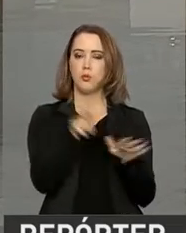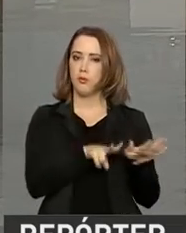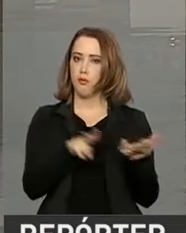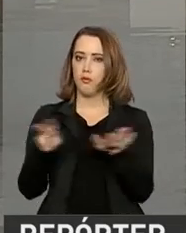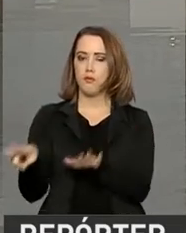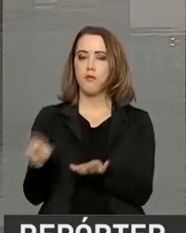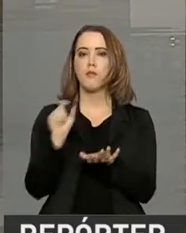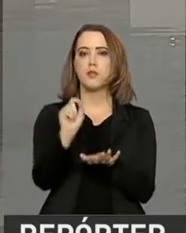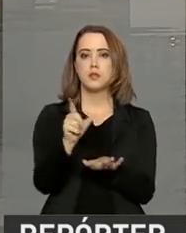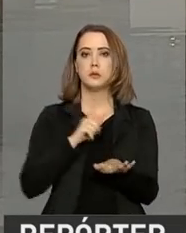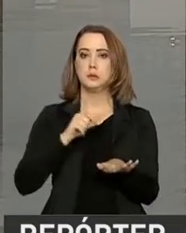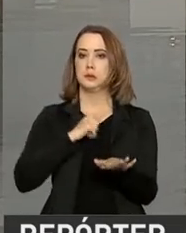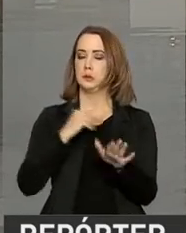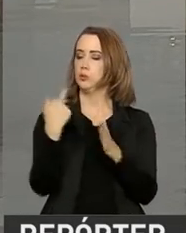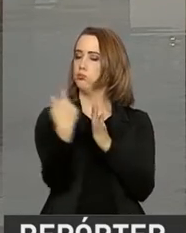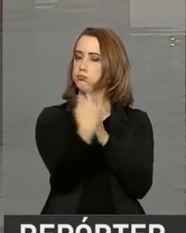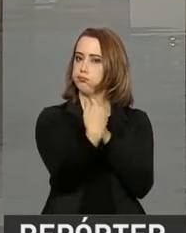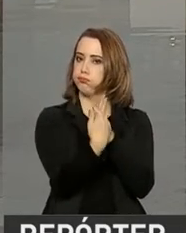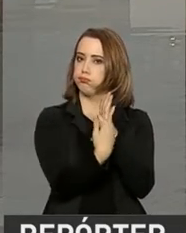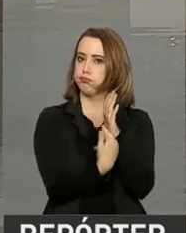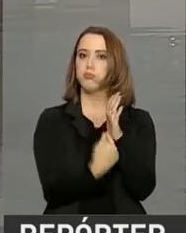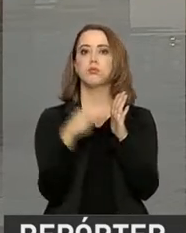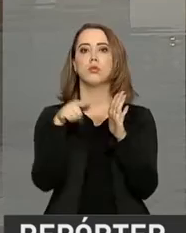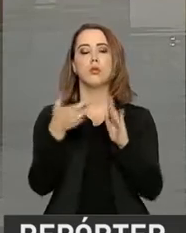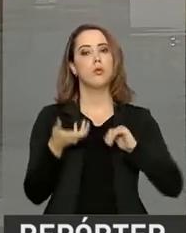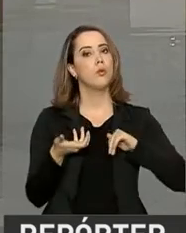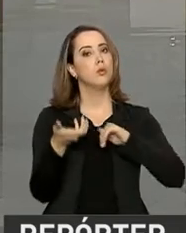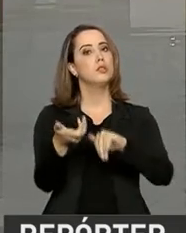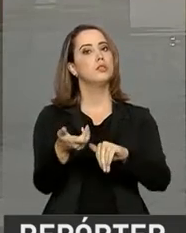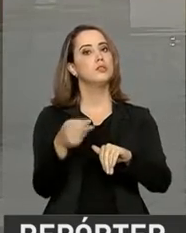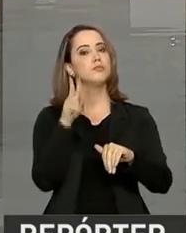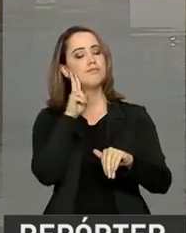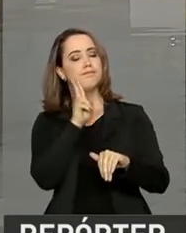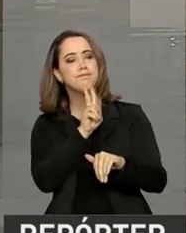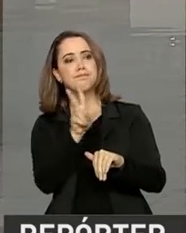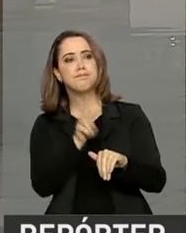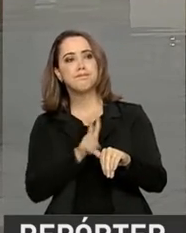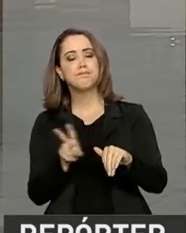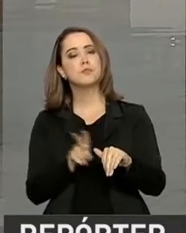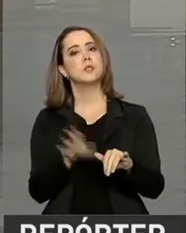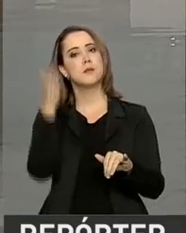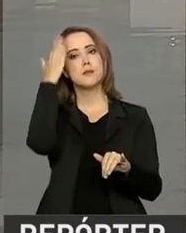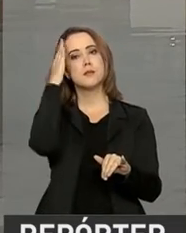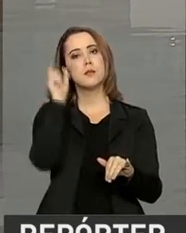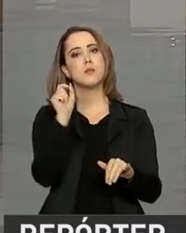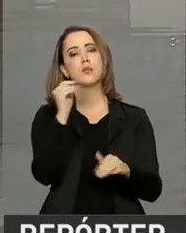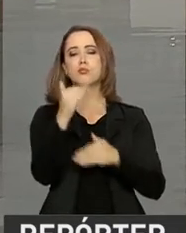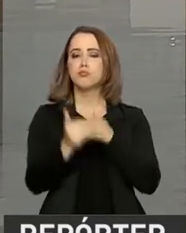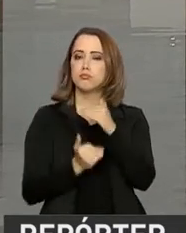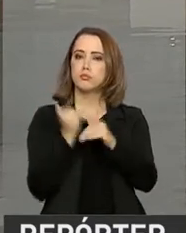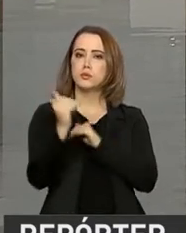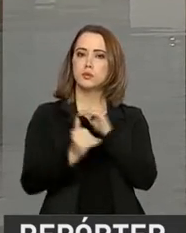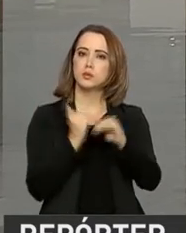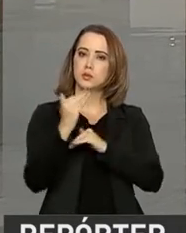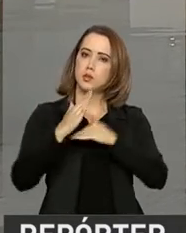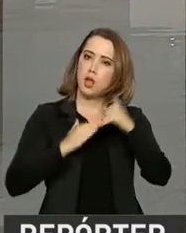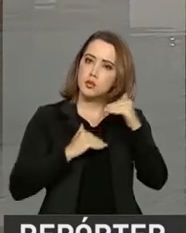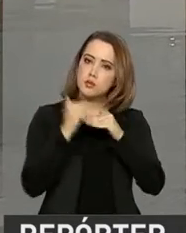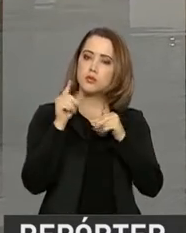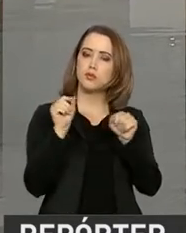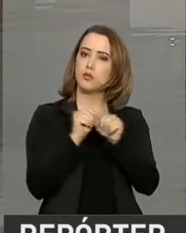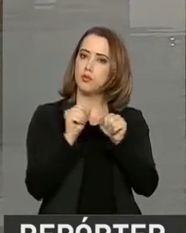enviar relatórios ao congresso nacional para os parlamentares terem conhecimento do andamento das ações que estão sendo